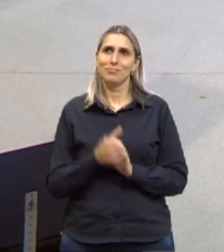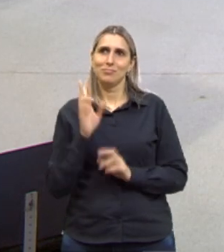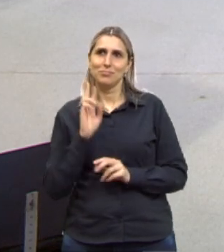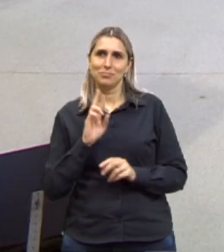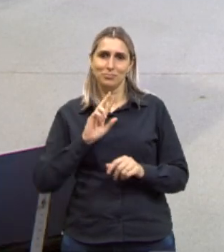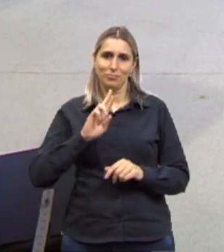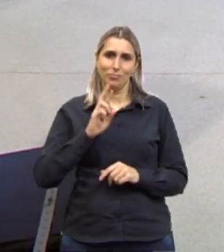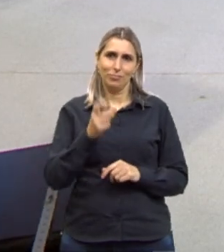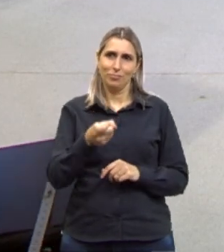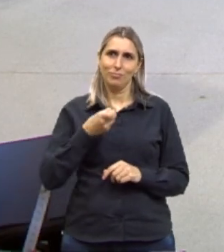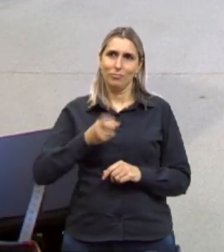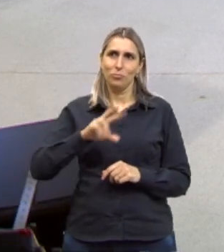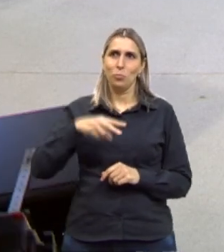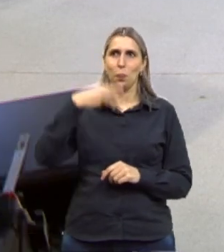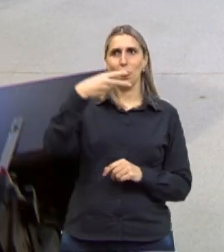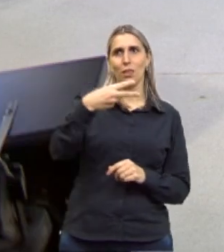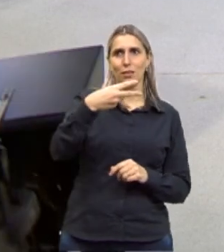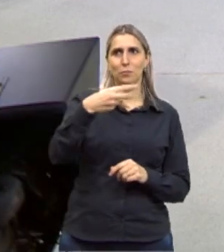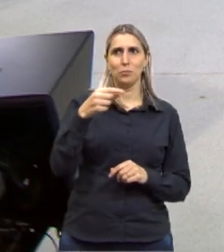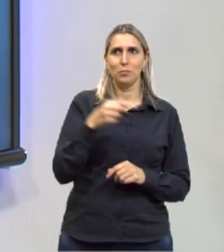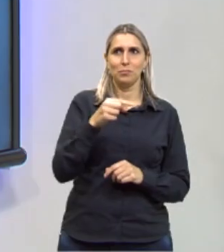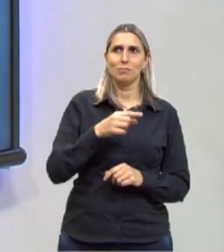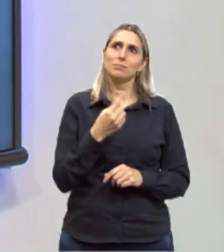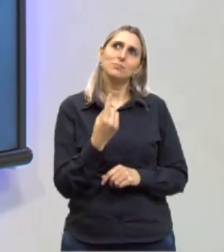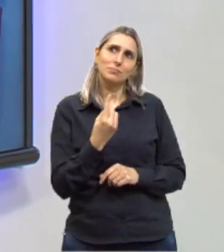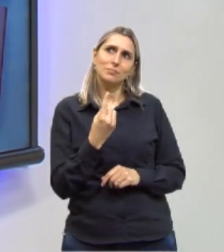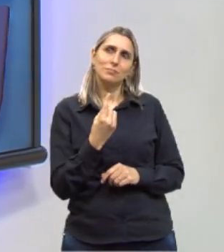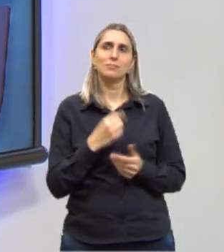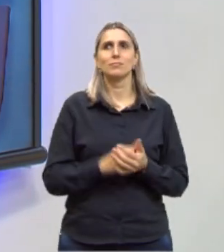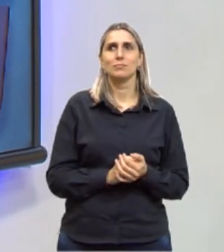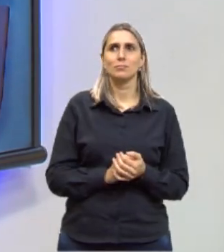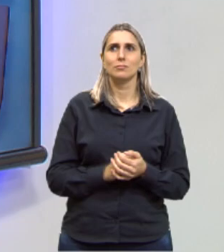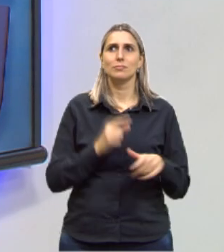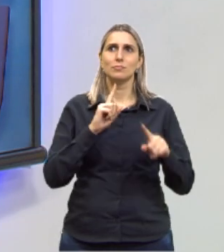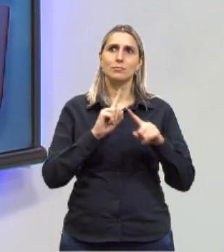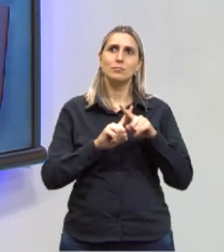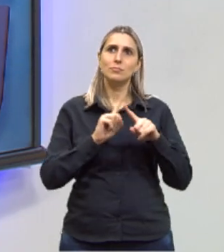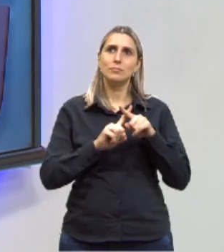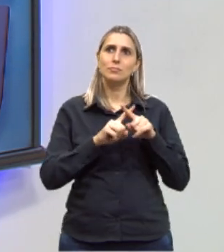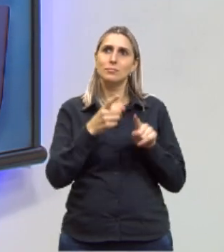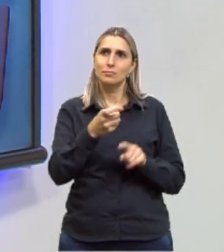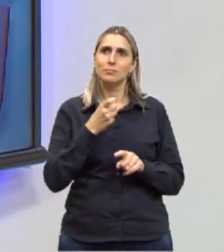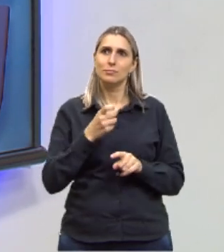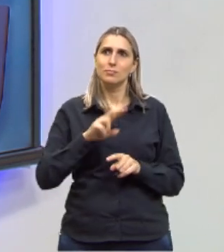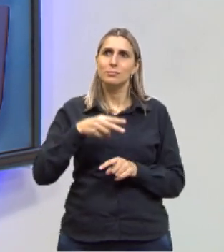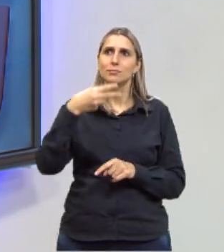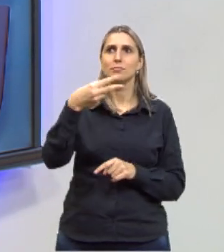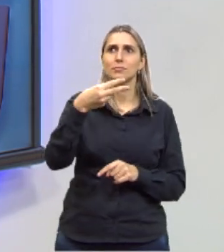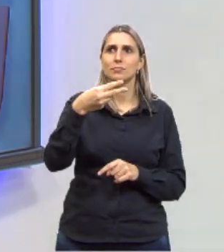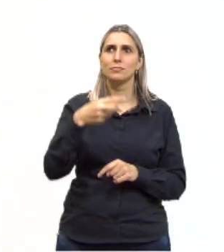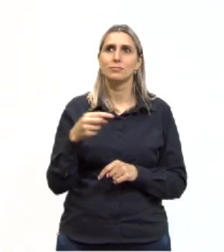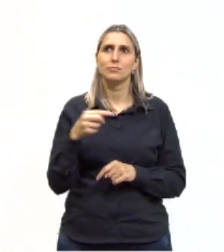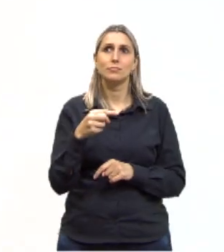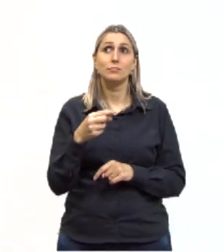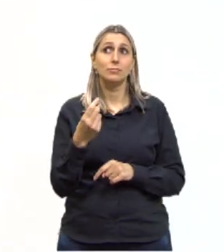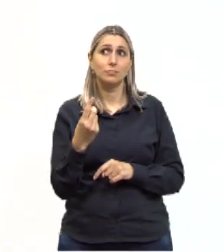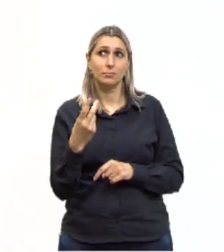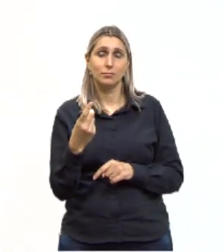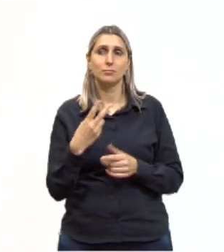ao quadrado menos 1, que multiplica x ao quadrado menos